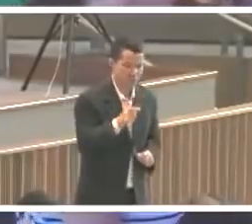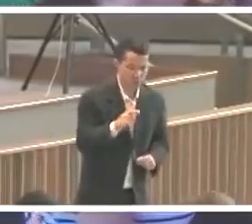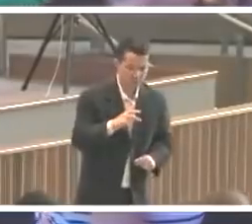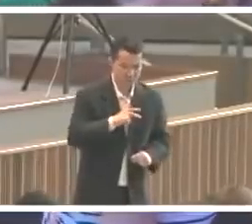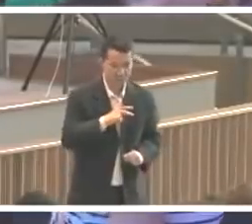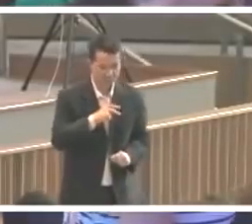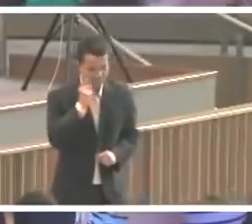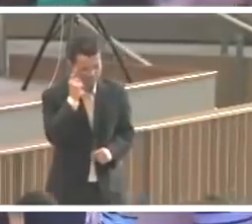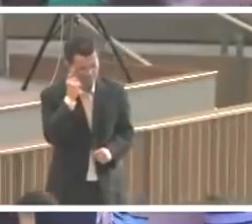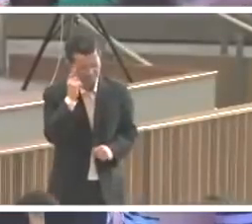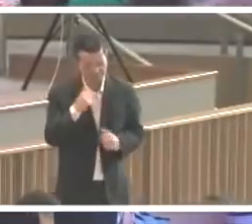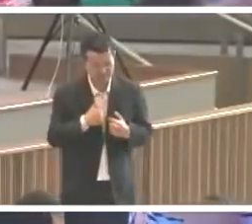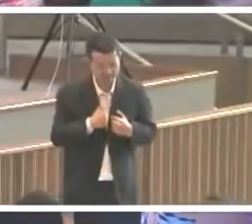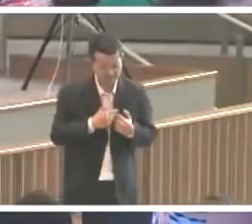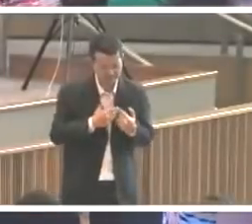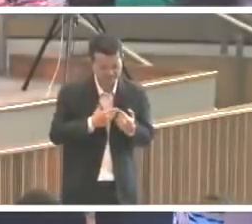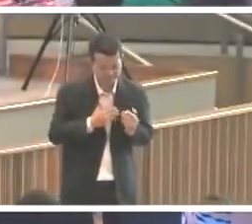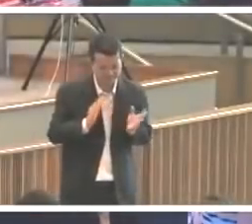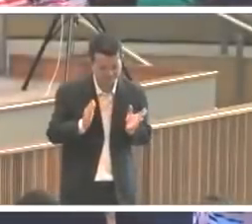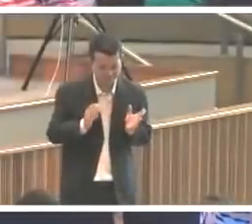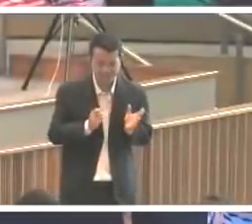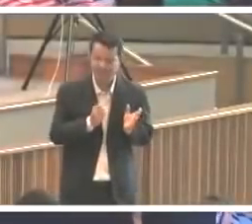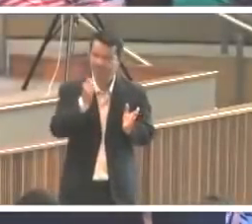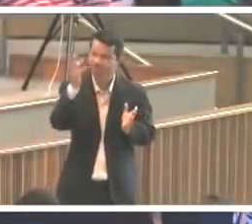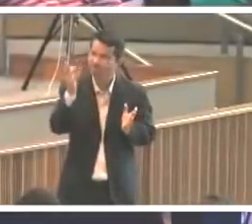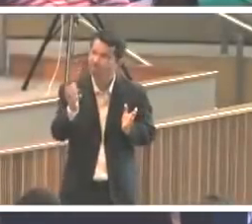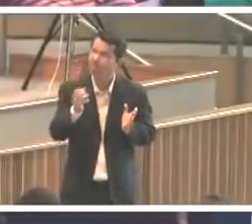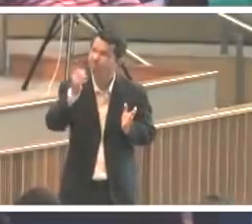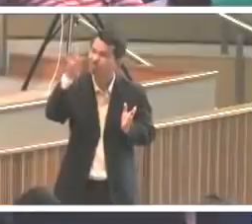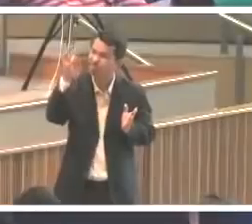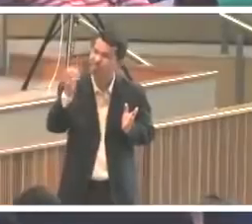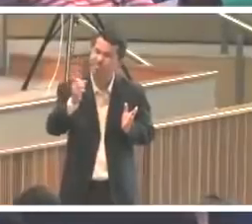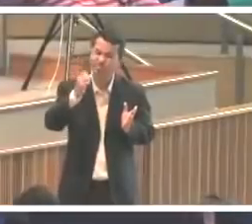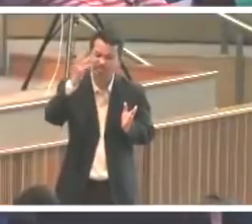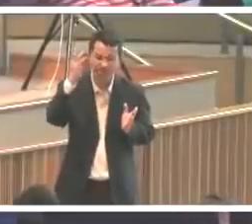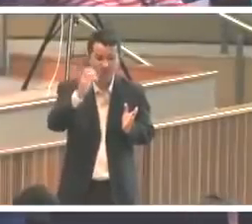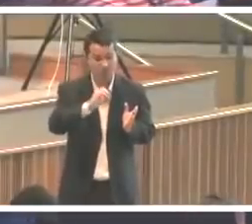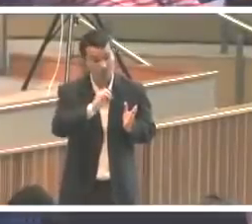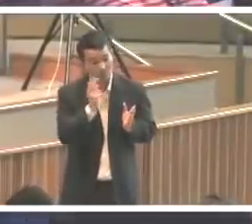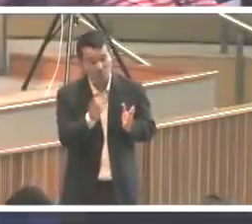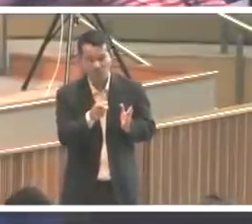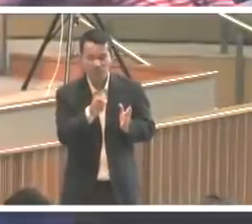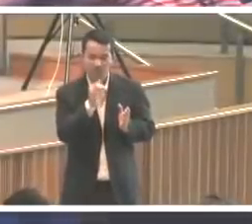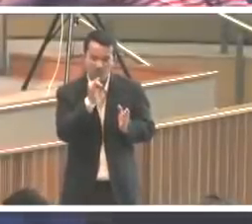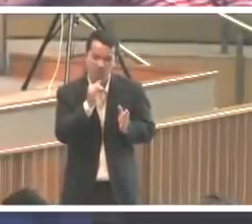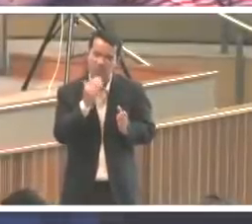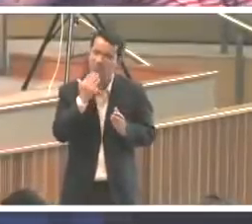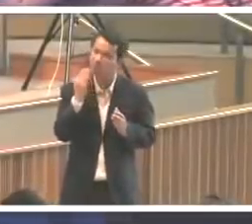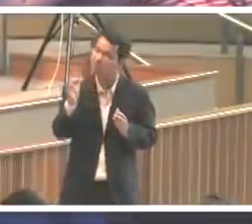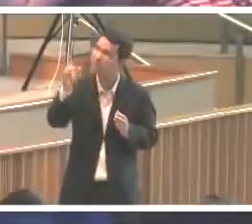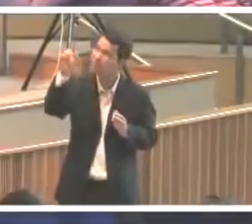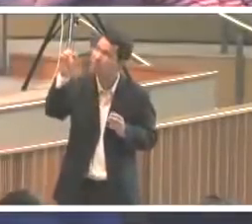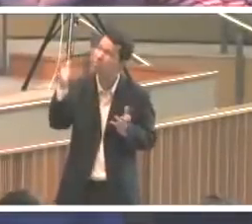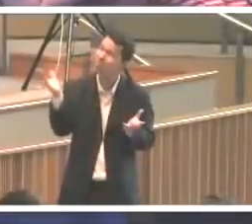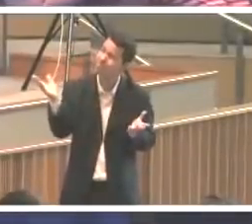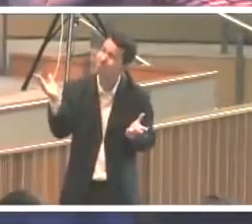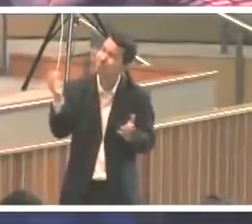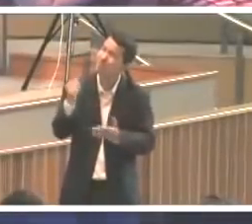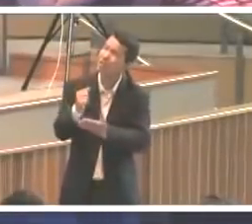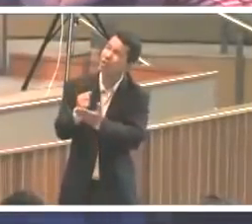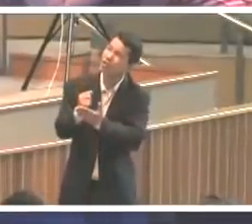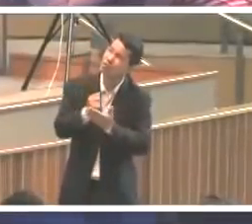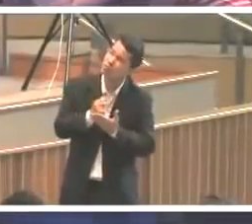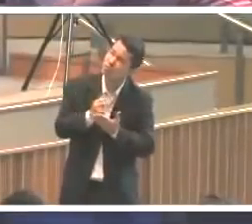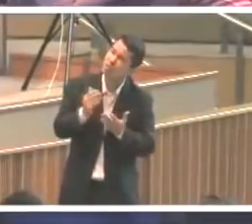para Deus. O que é que o Espírito Santo falou para ele, para você? O que Ele queria te ensinar, que você ouviu